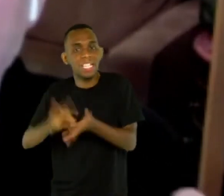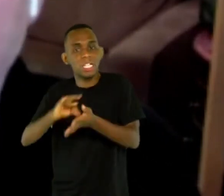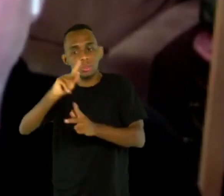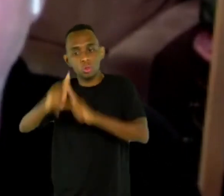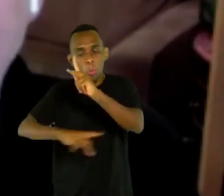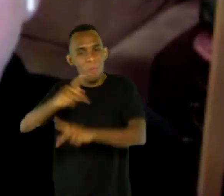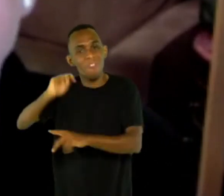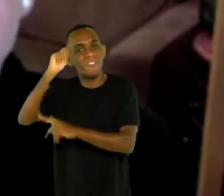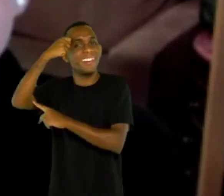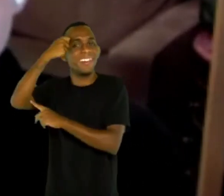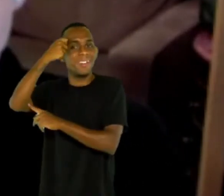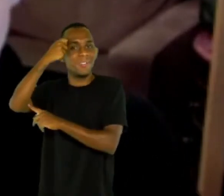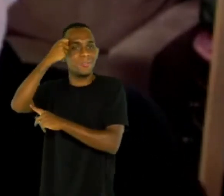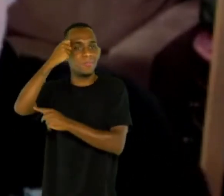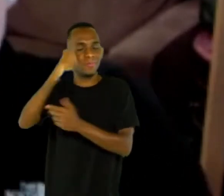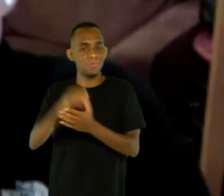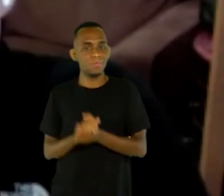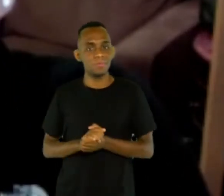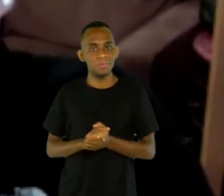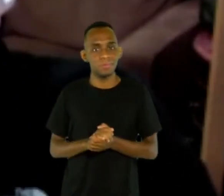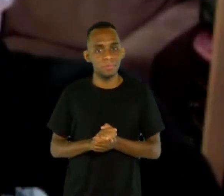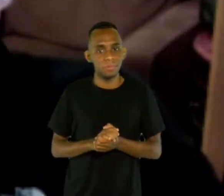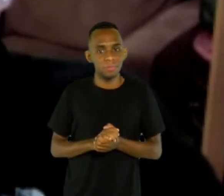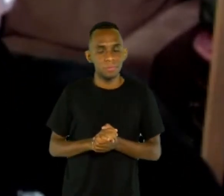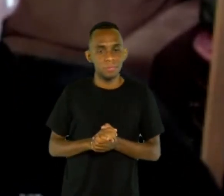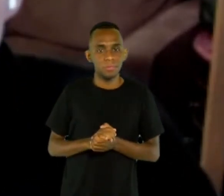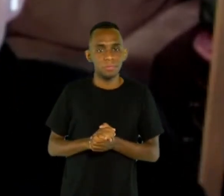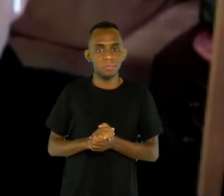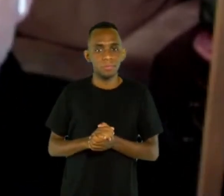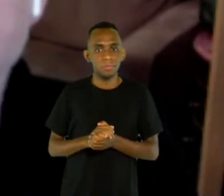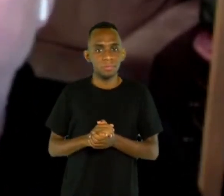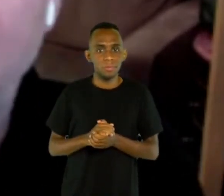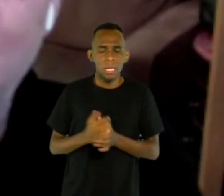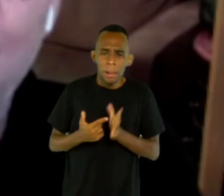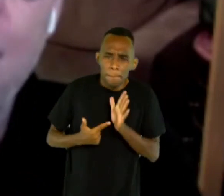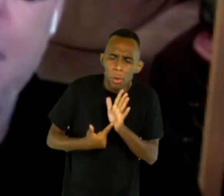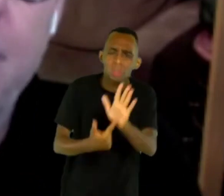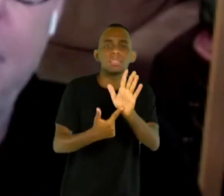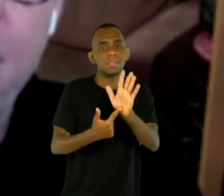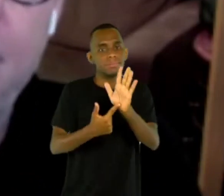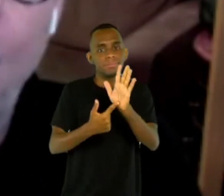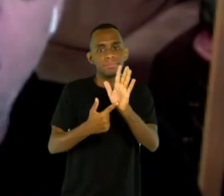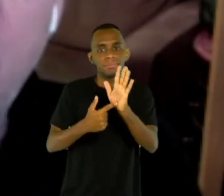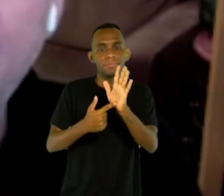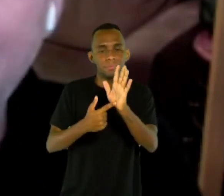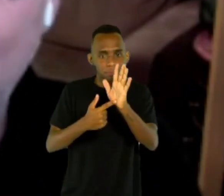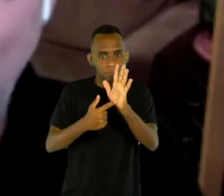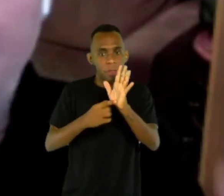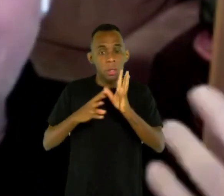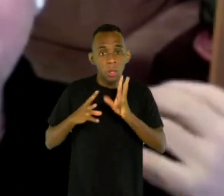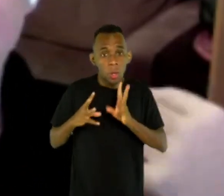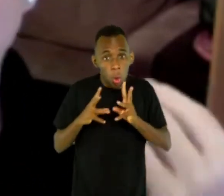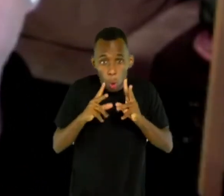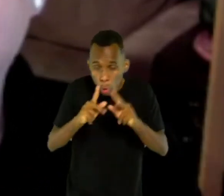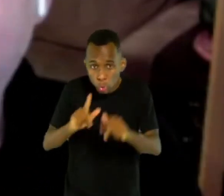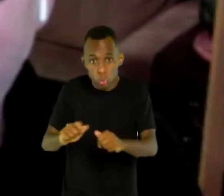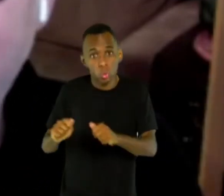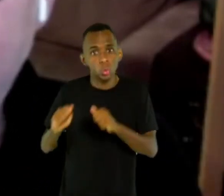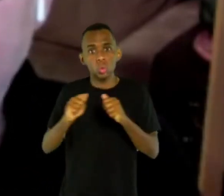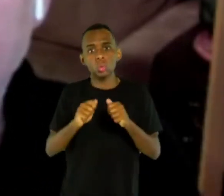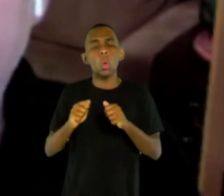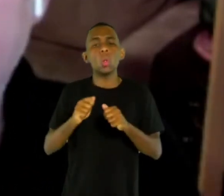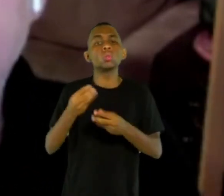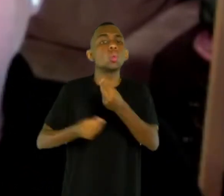de mostrar que todas as facetas, eu acho, de como é que a